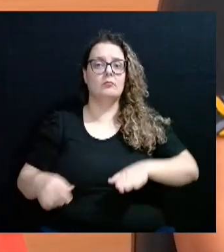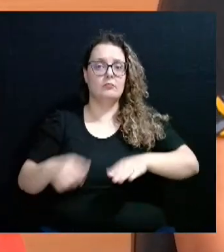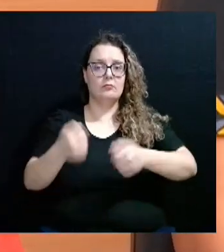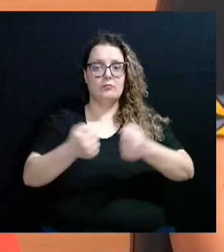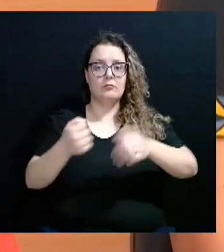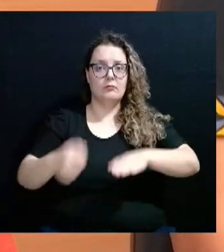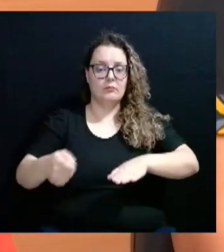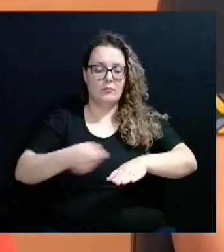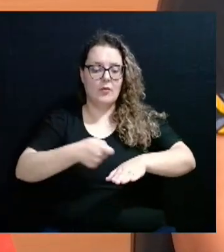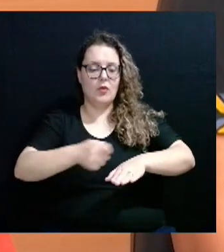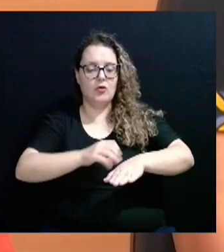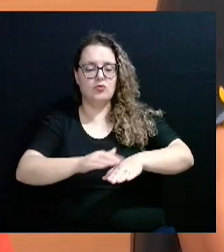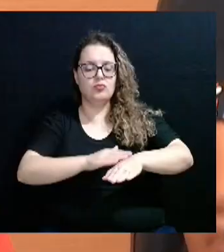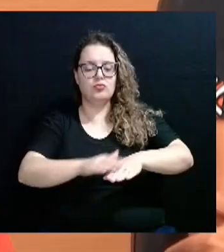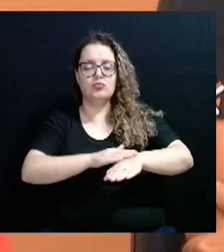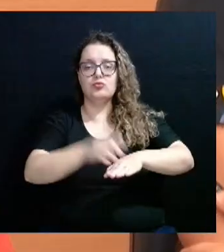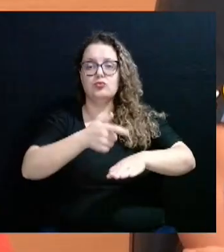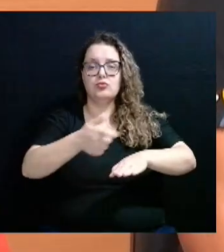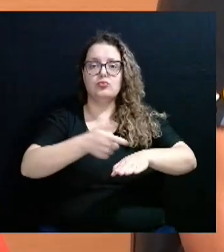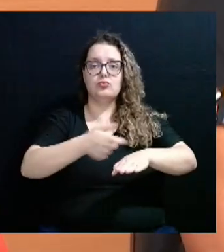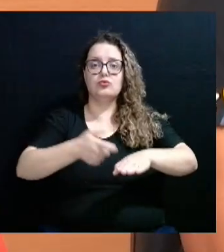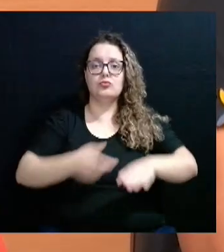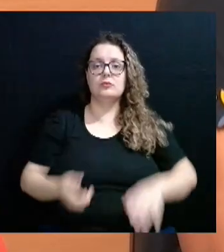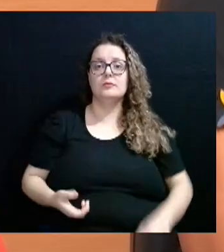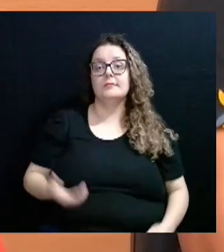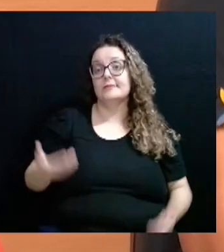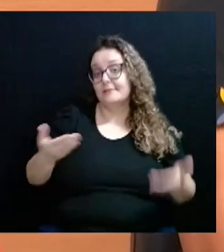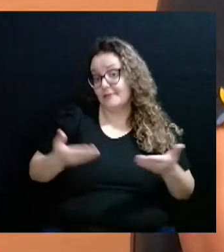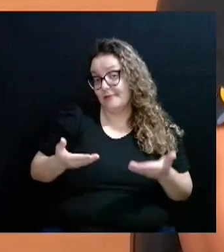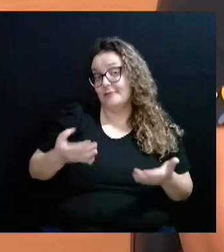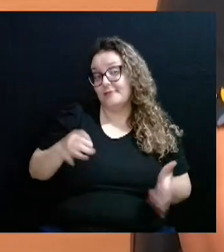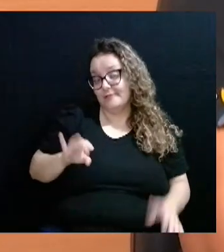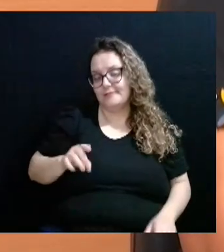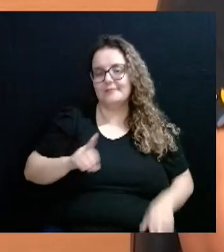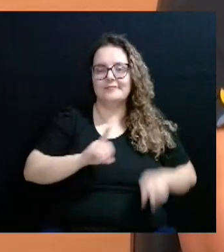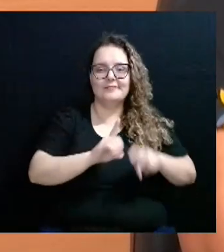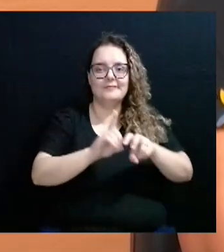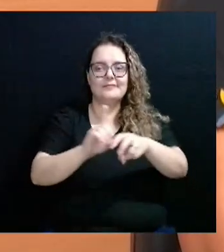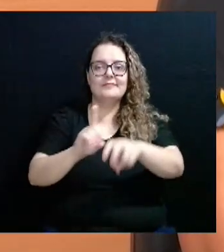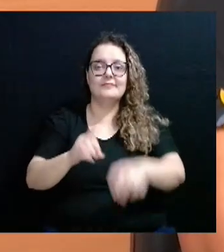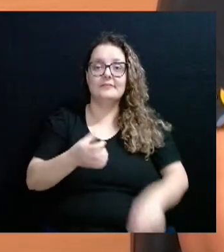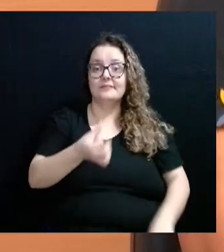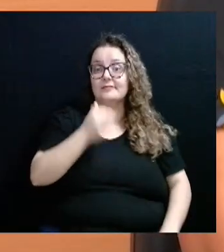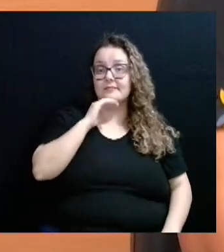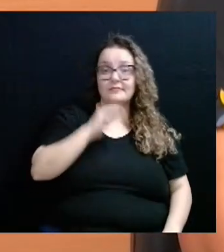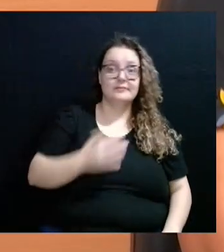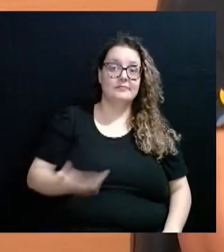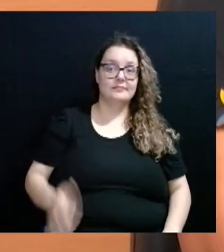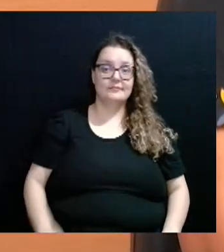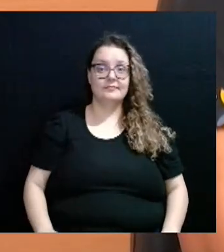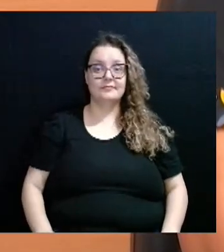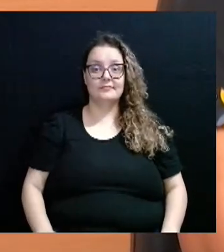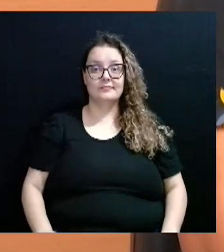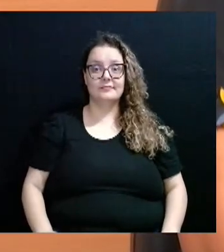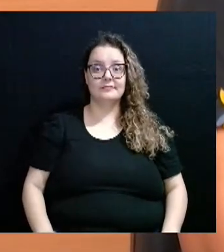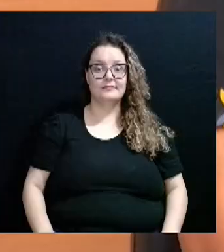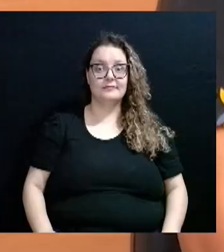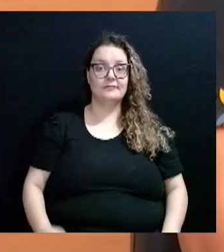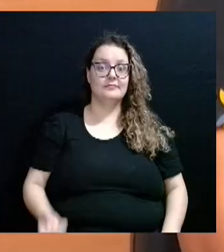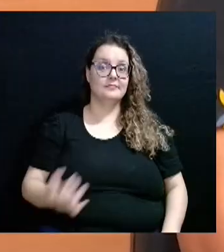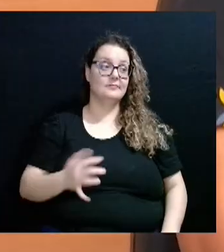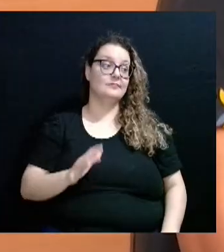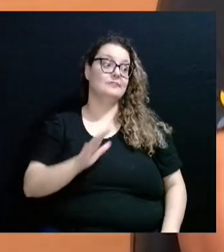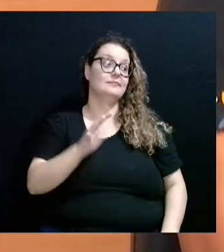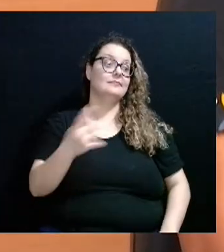né, levam seus cachorros para passear às 6 da tarde. Quanto mais caro o cachorro, né, a marca mais